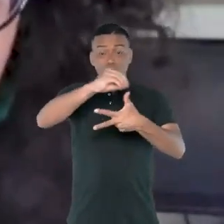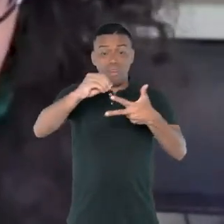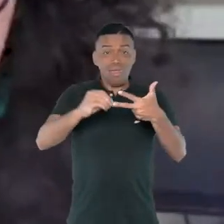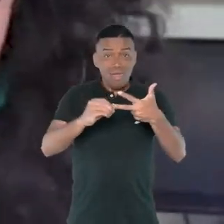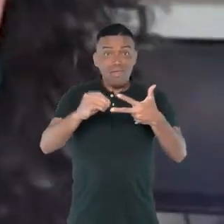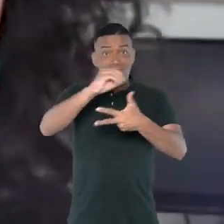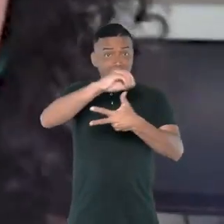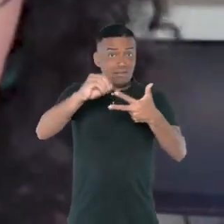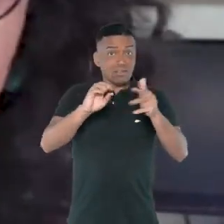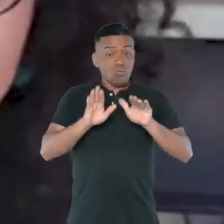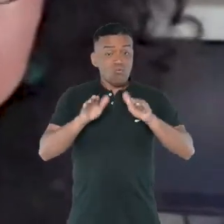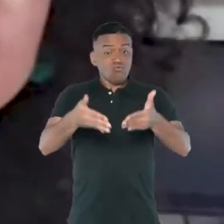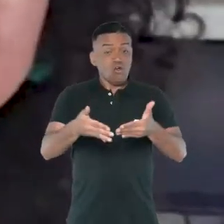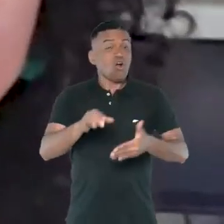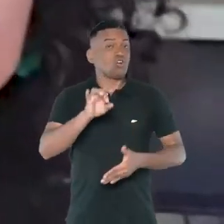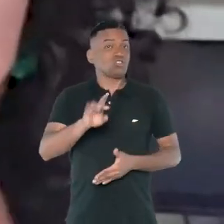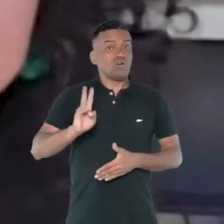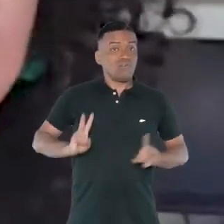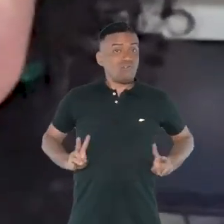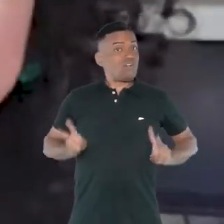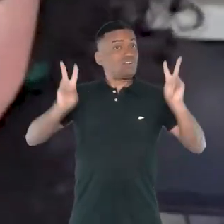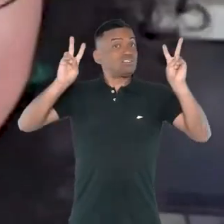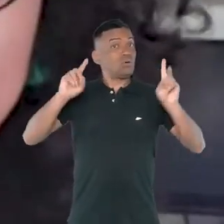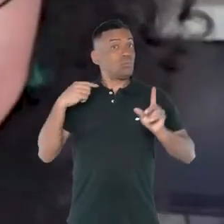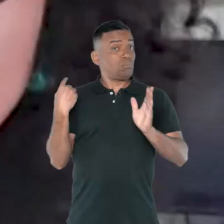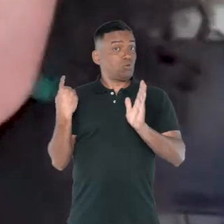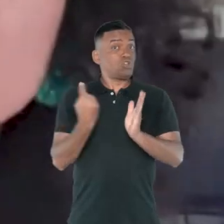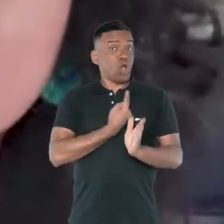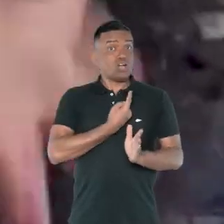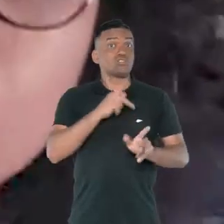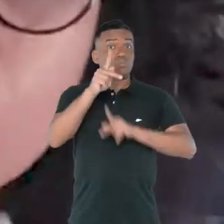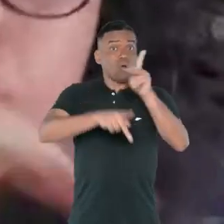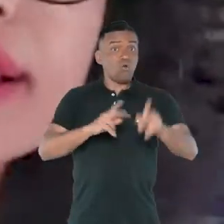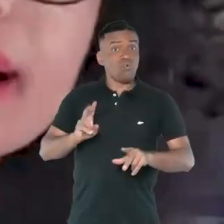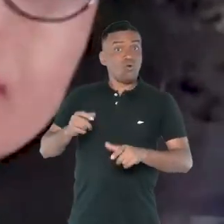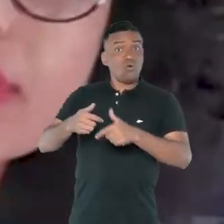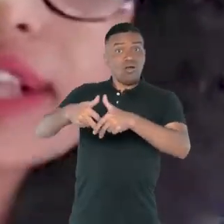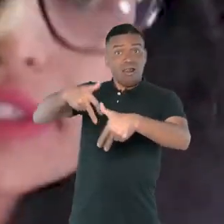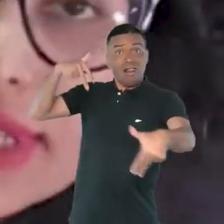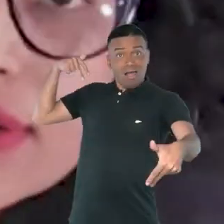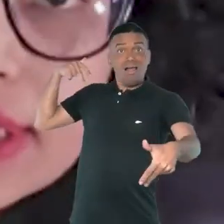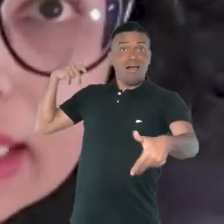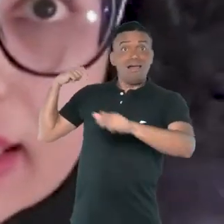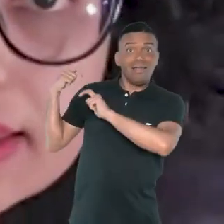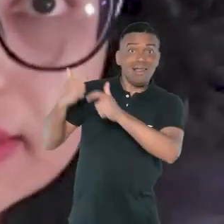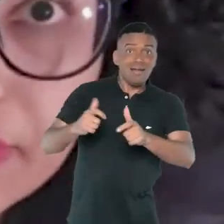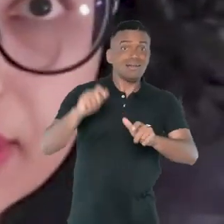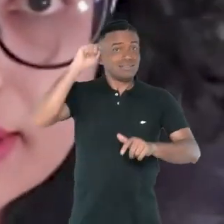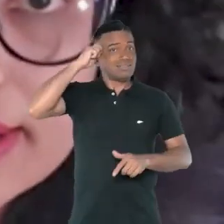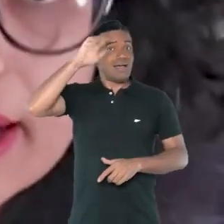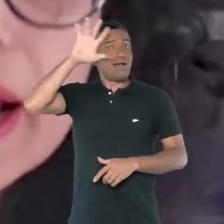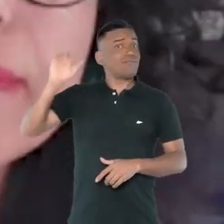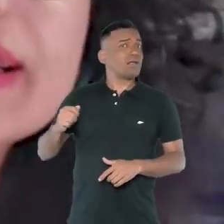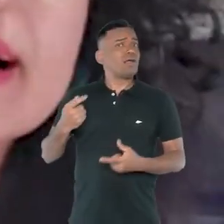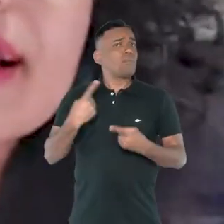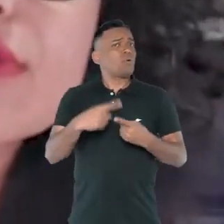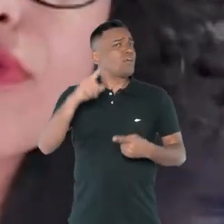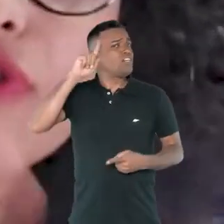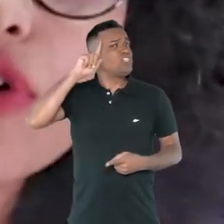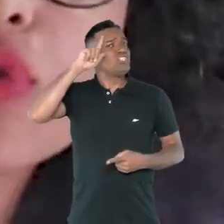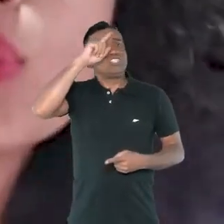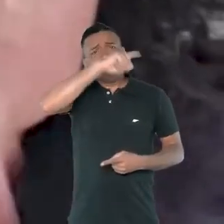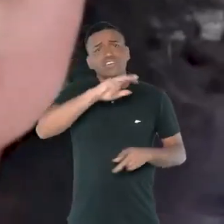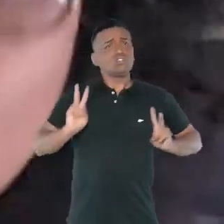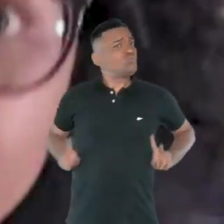acho muito bom, porque a redação, ela não traz só o foco na valorização das nossas heranças africanas, mas ela